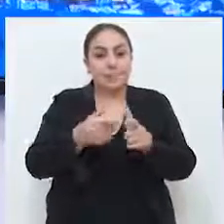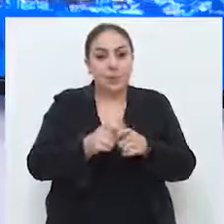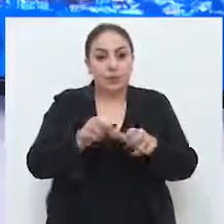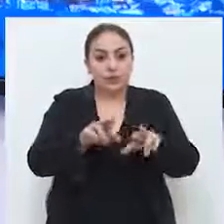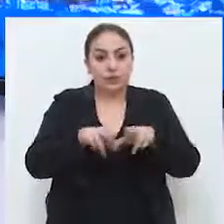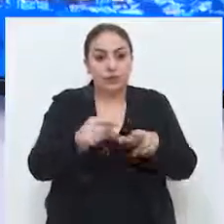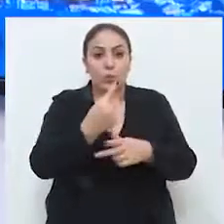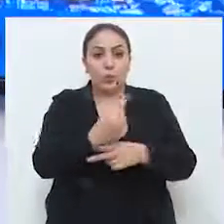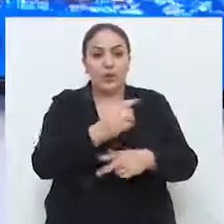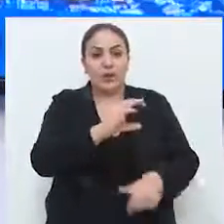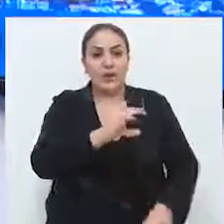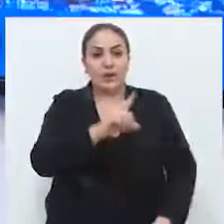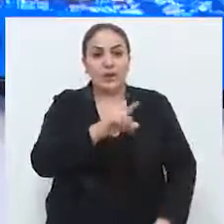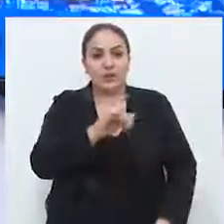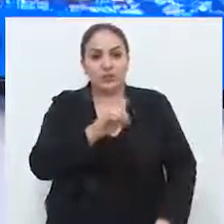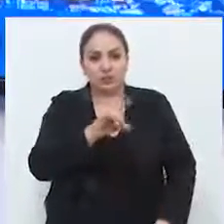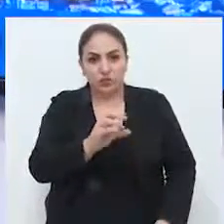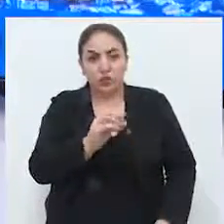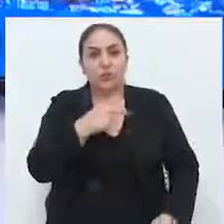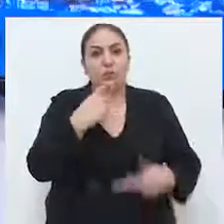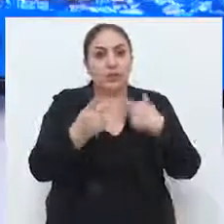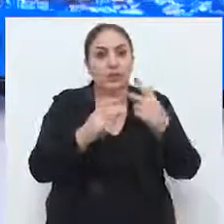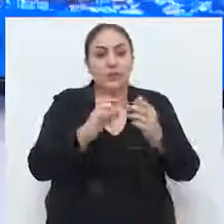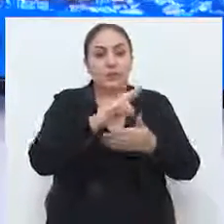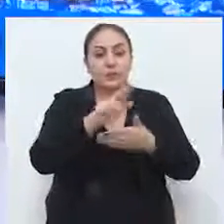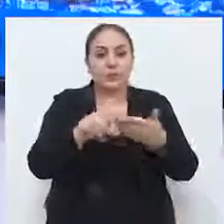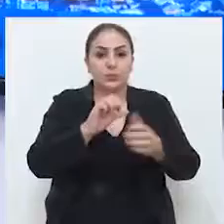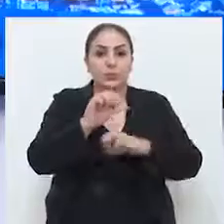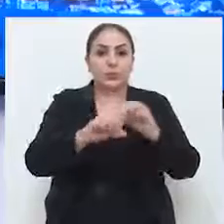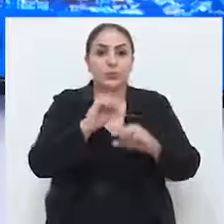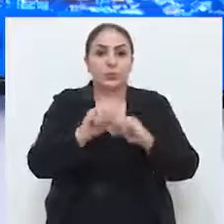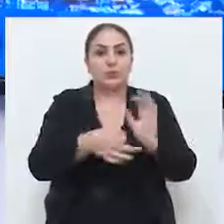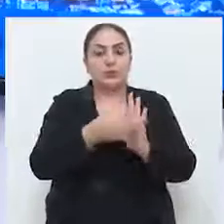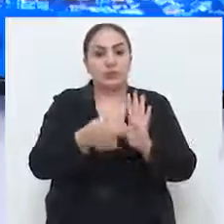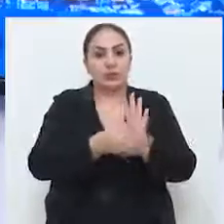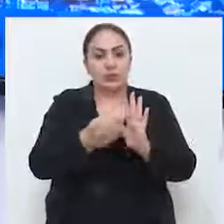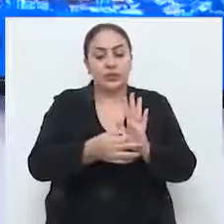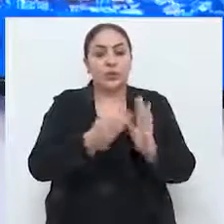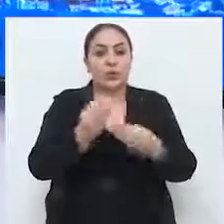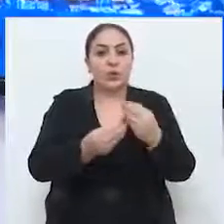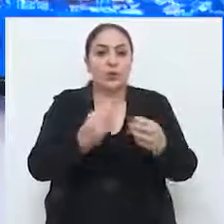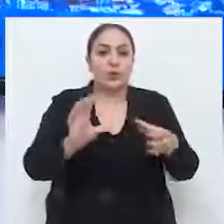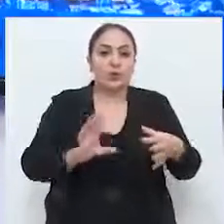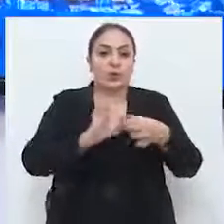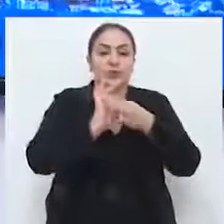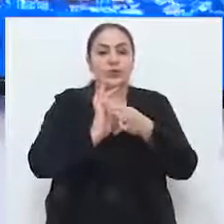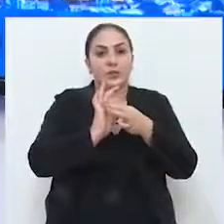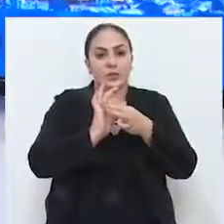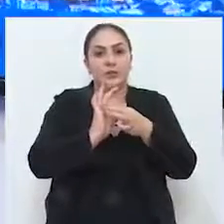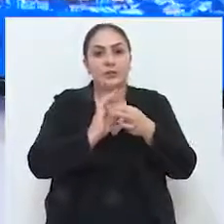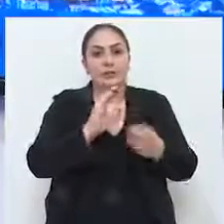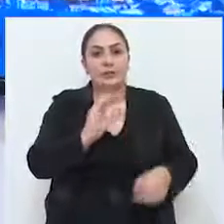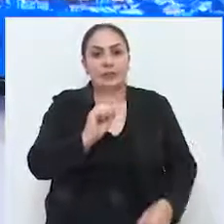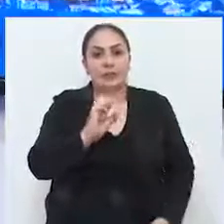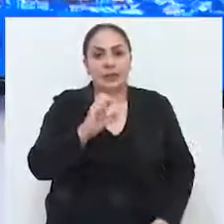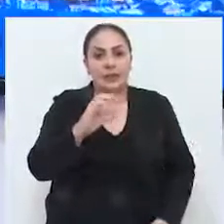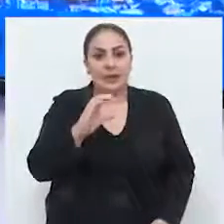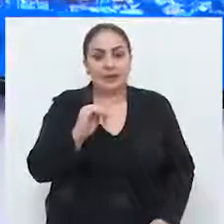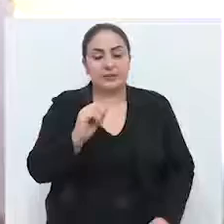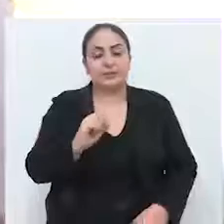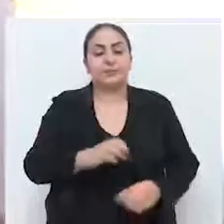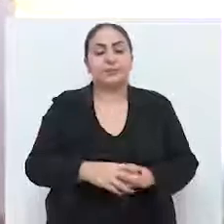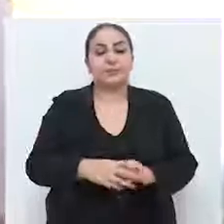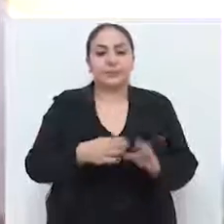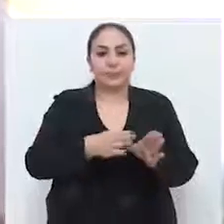da Microrregião 1, Clédio Patias, destaca outras mudanças sugeridas, como a vinculação às